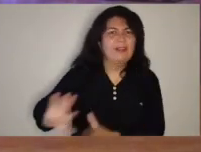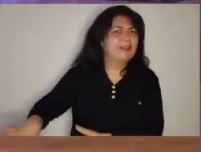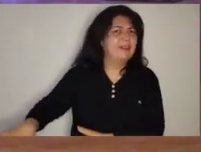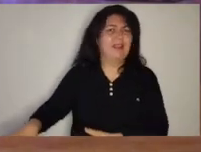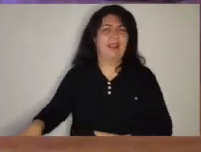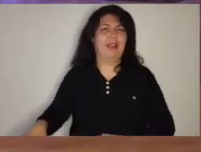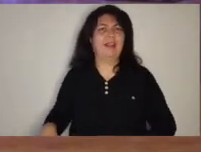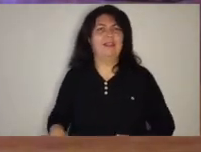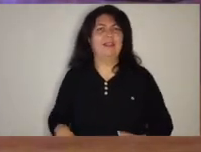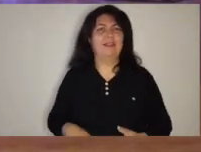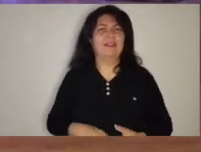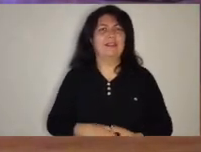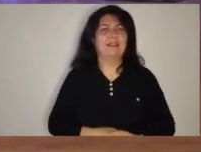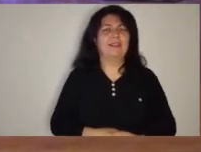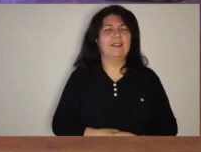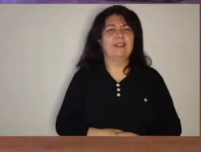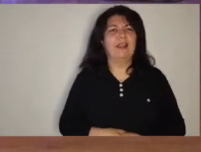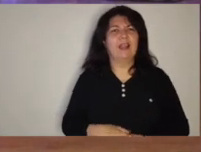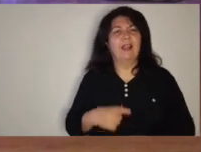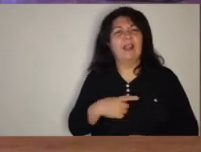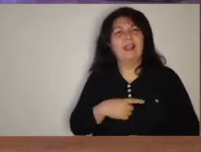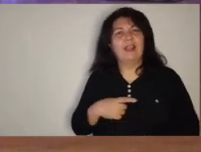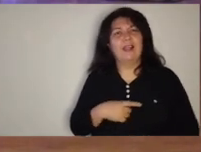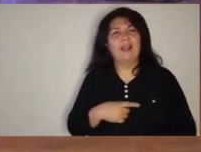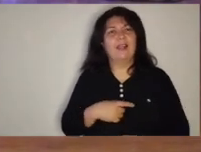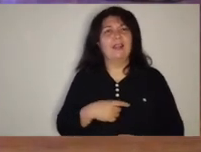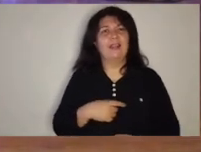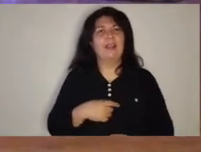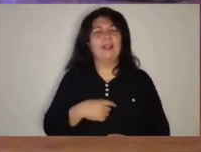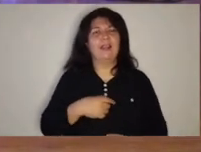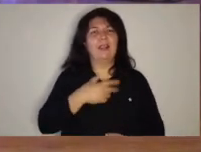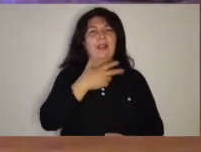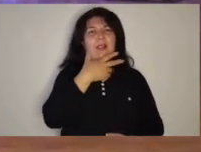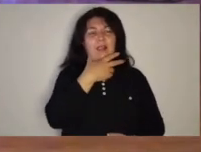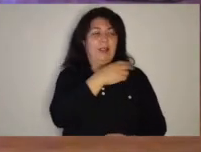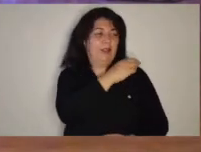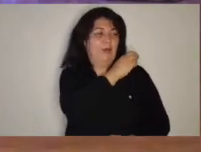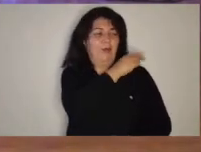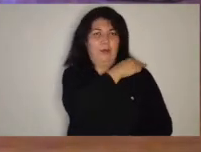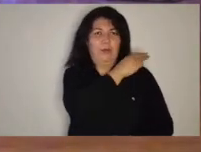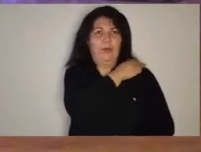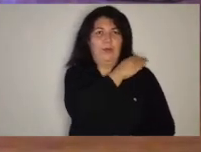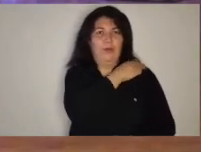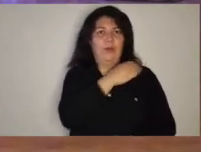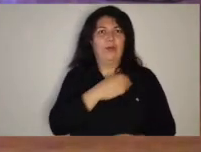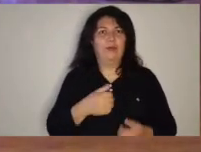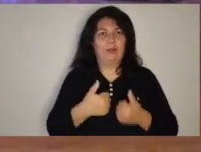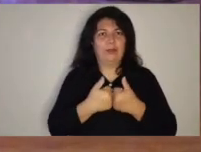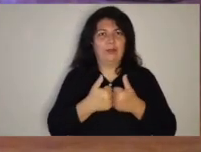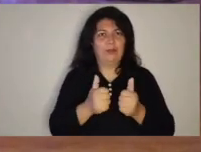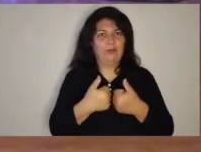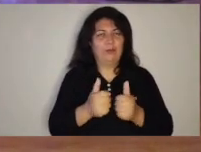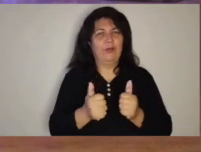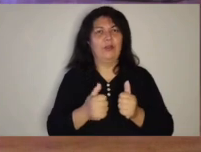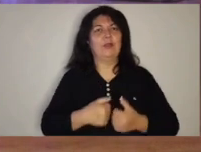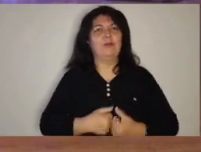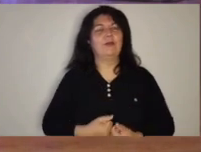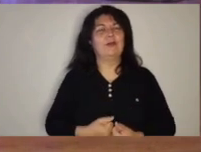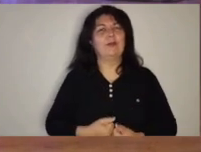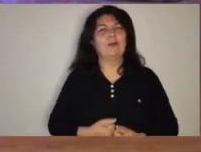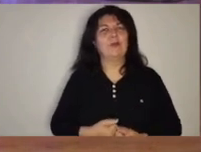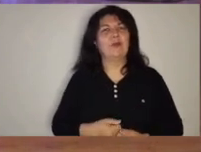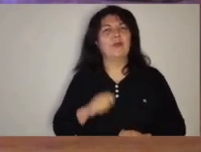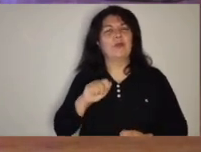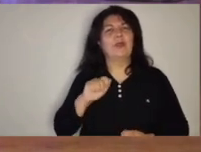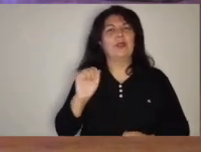cara de rabugento? Irmãos, né? Olha, irmãos, tem um motorista de ônibus